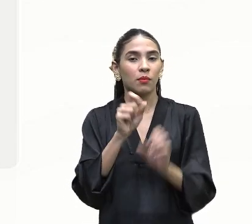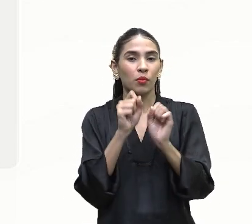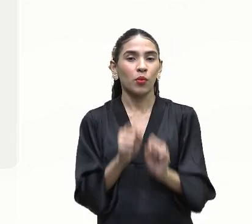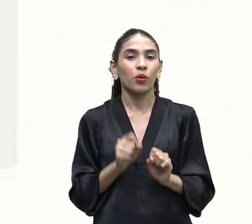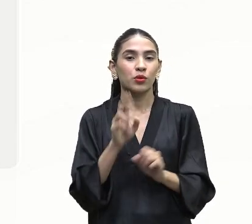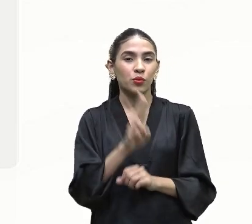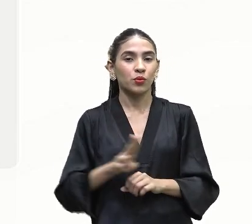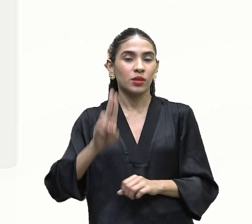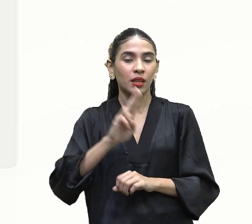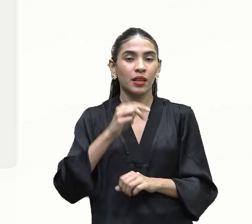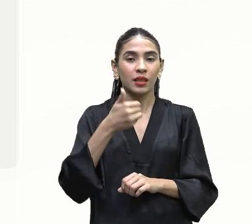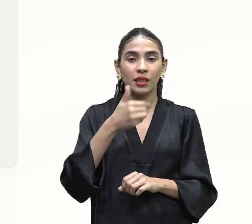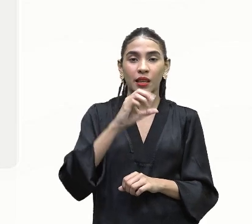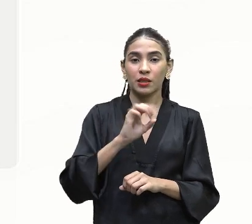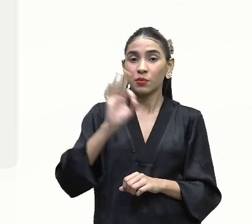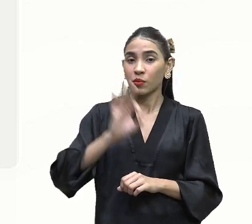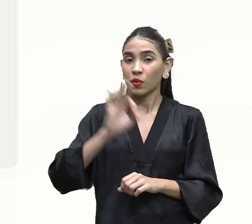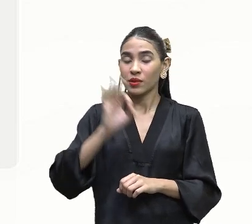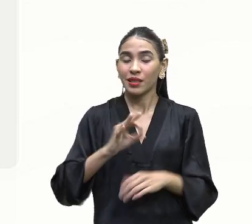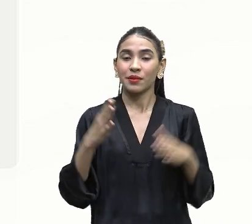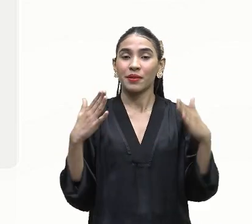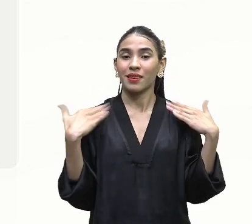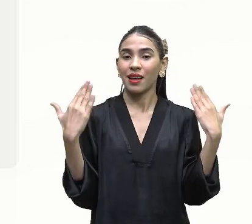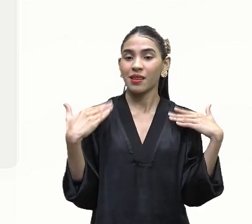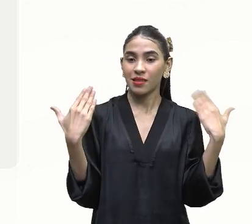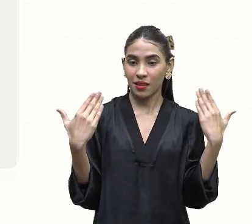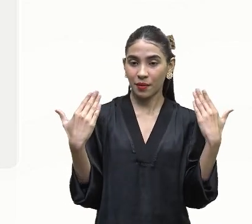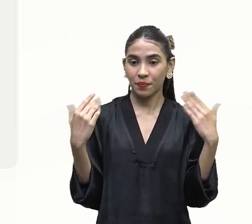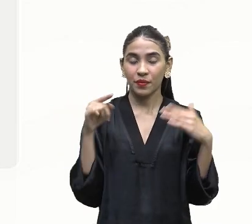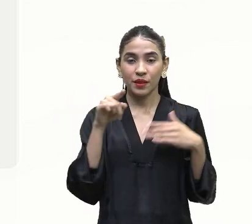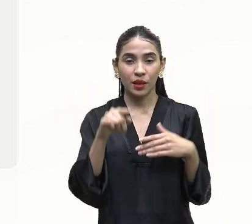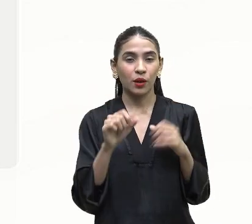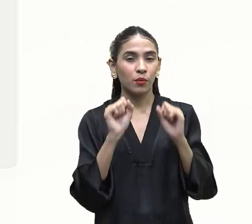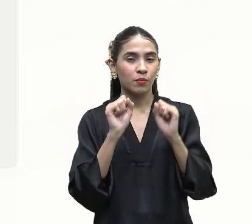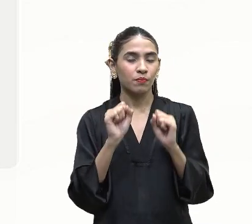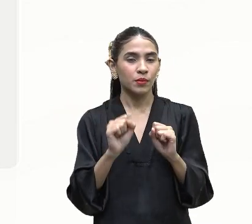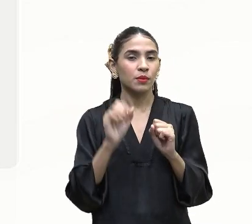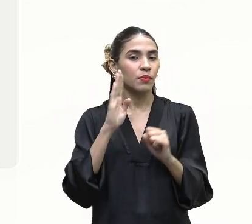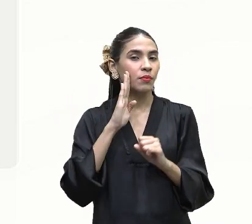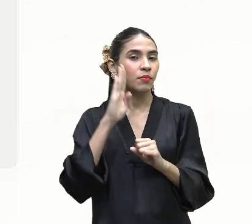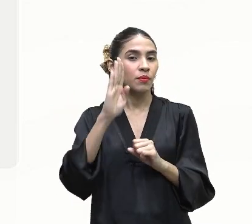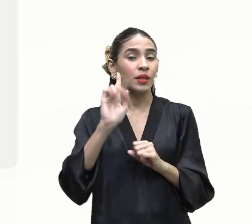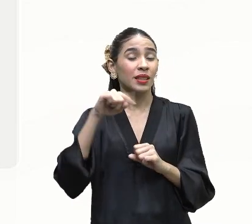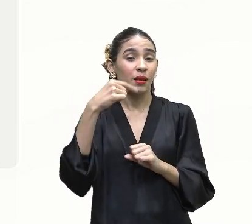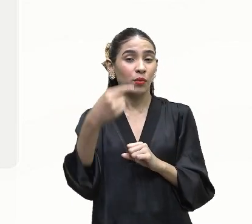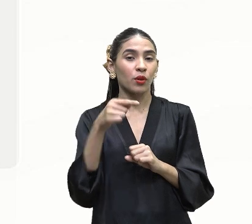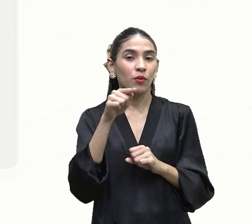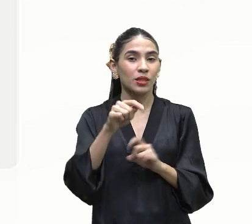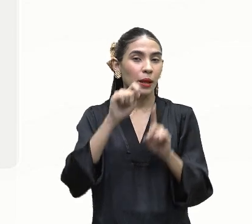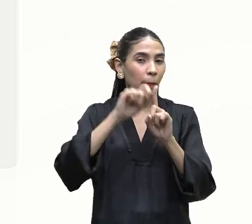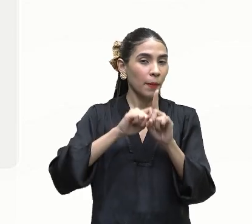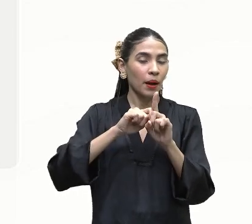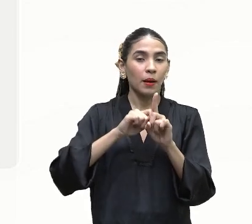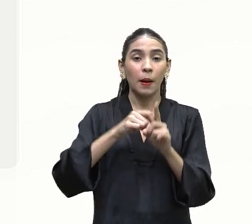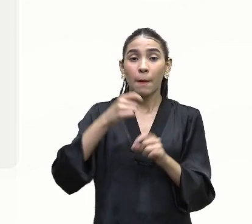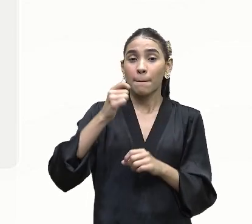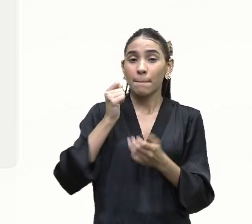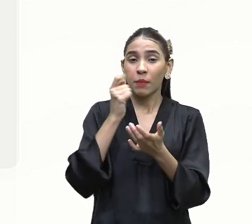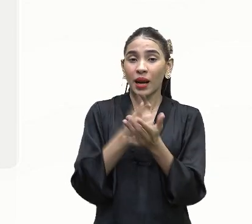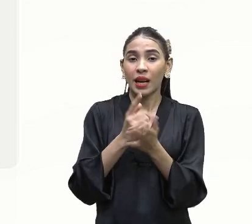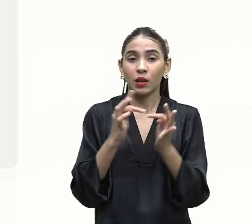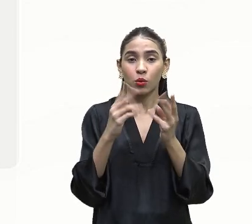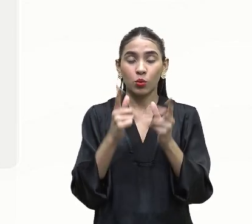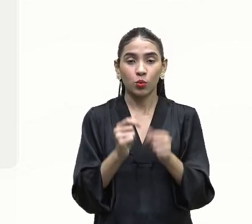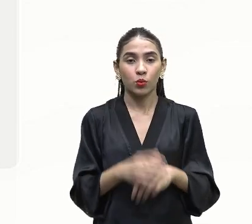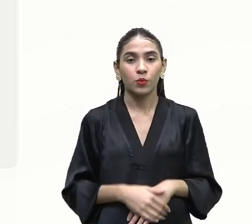para lazer. Então, você só vai priorizar o lazer depois que você quitar as dívidas. Ah, professora, quer dizer